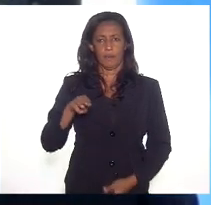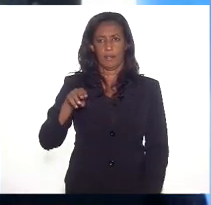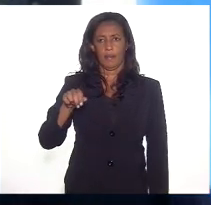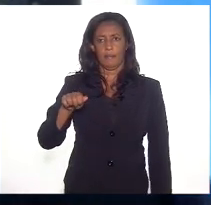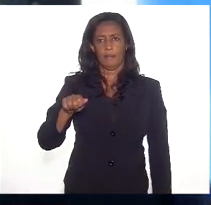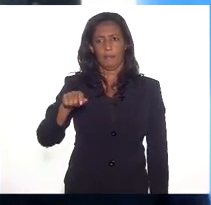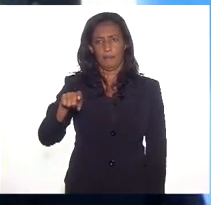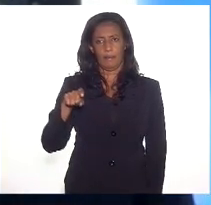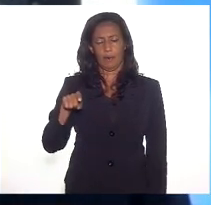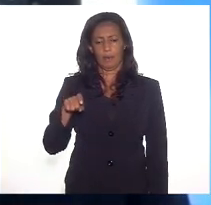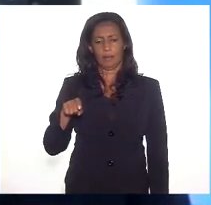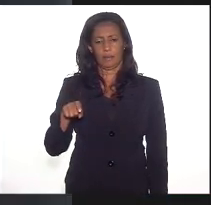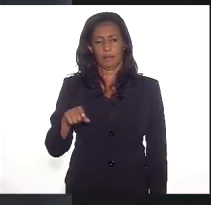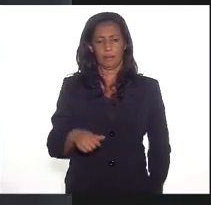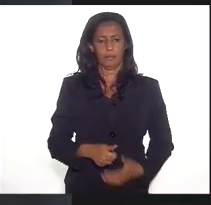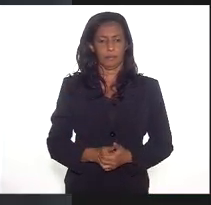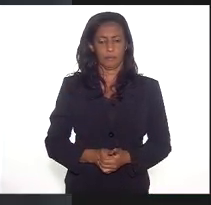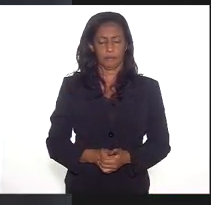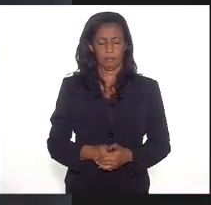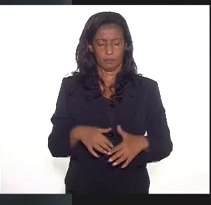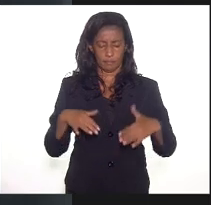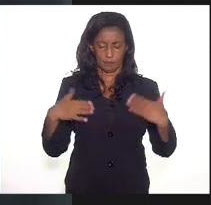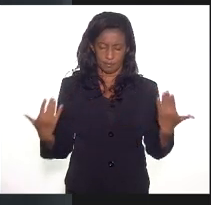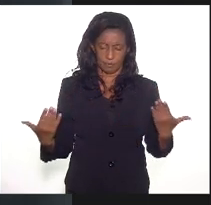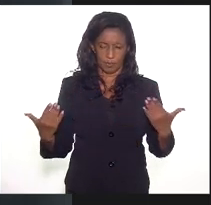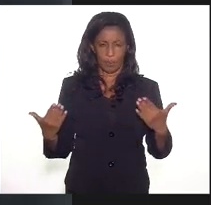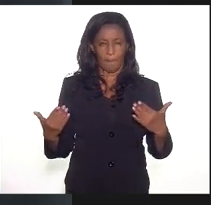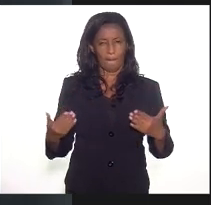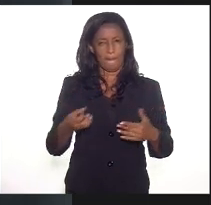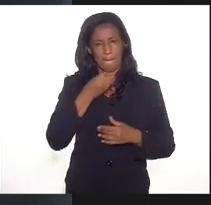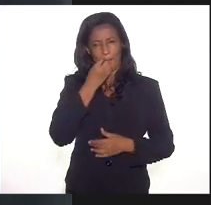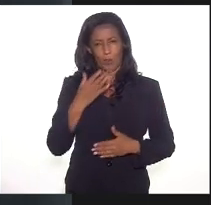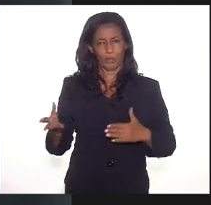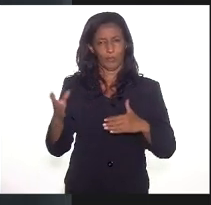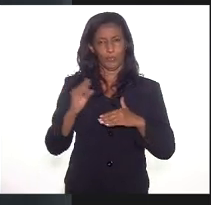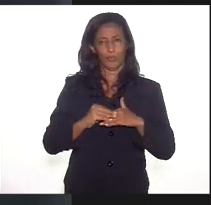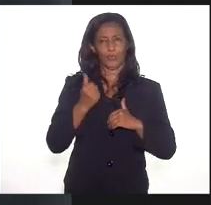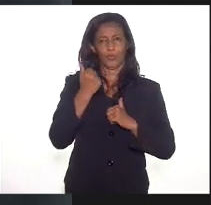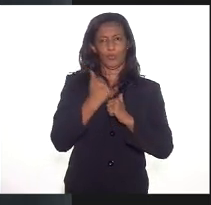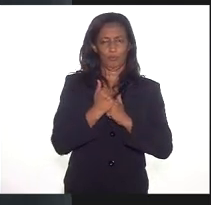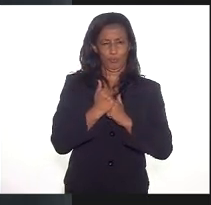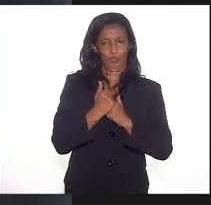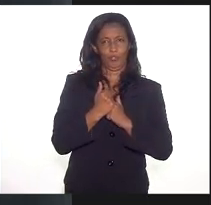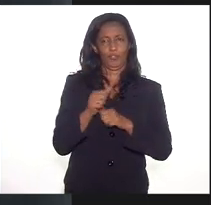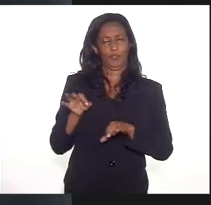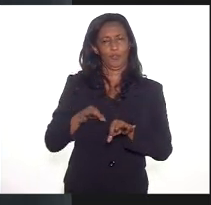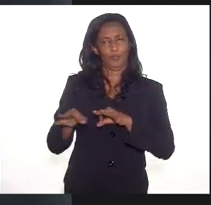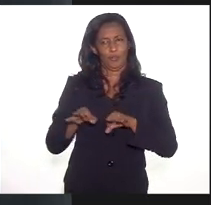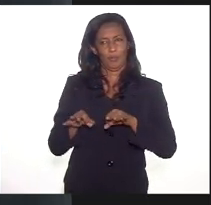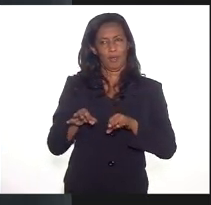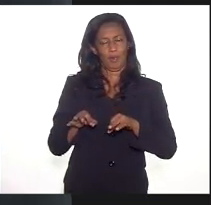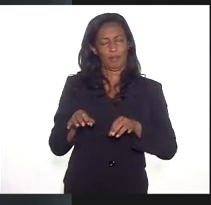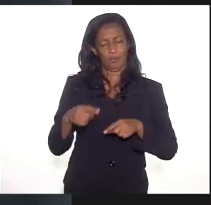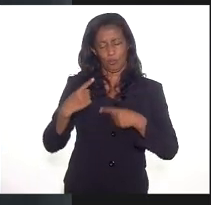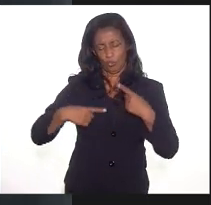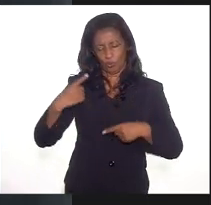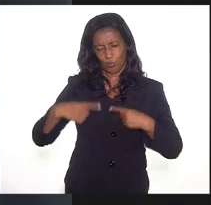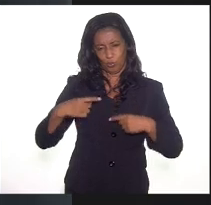Lemos. Senhor presidente, com um belo substitutivo que foi construído a partir de um amplo